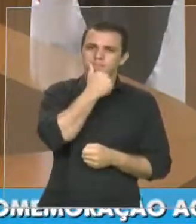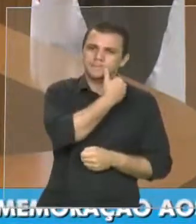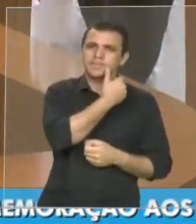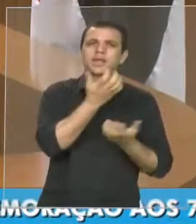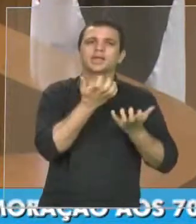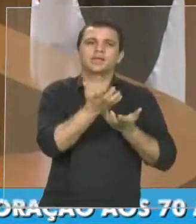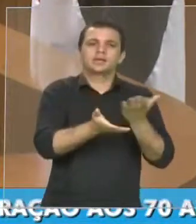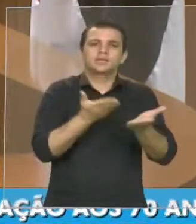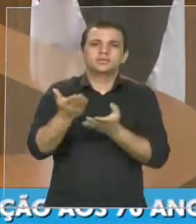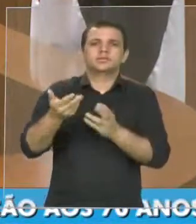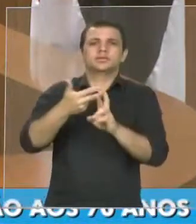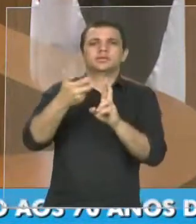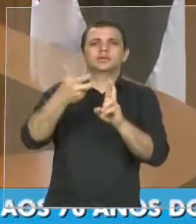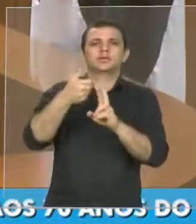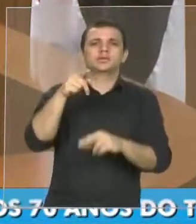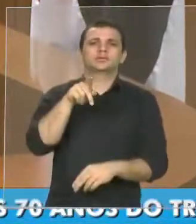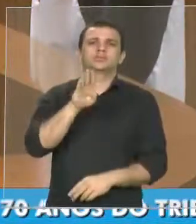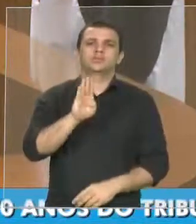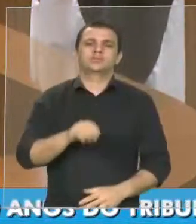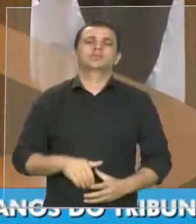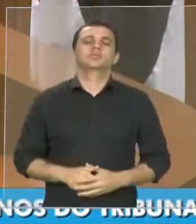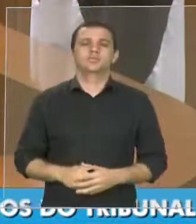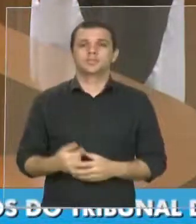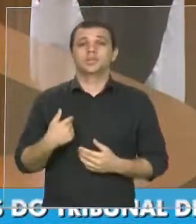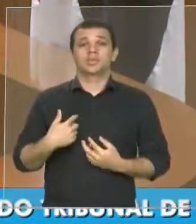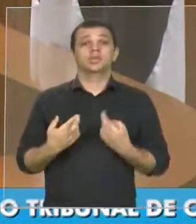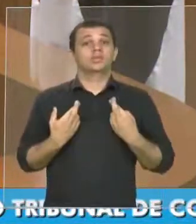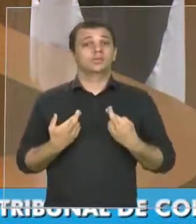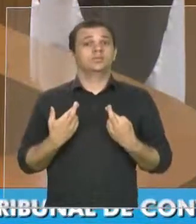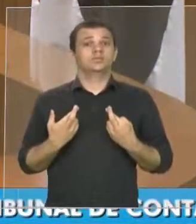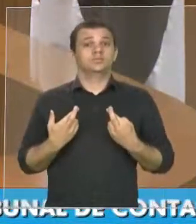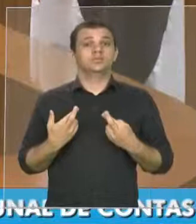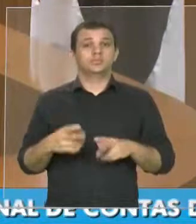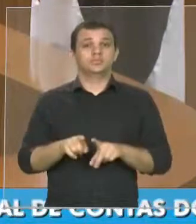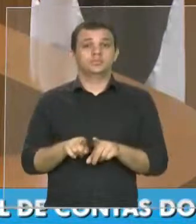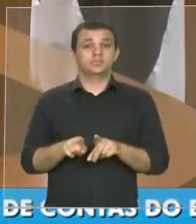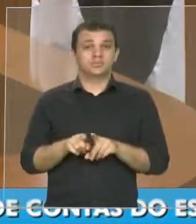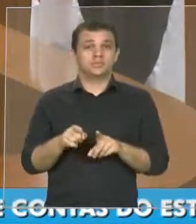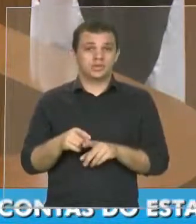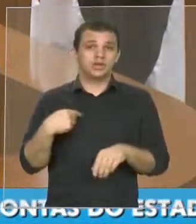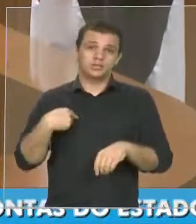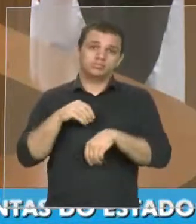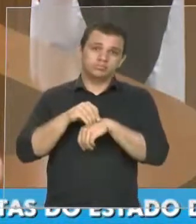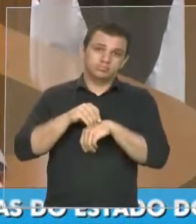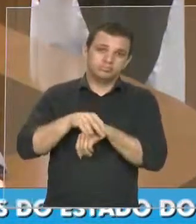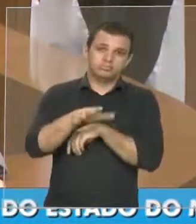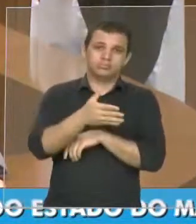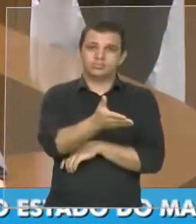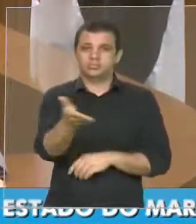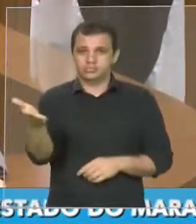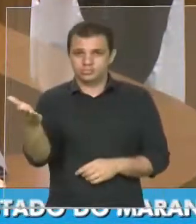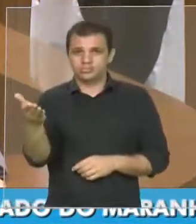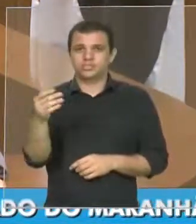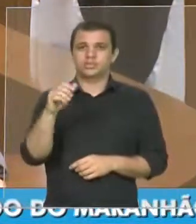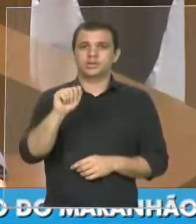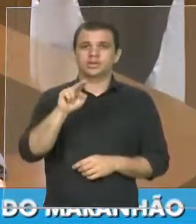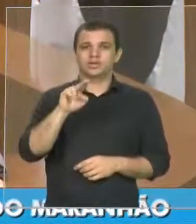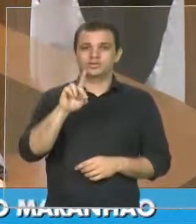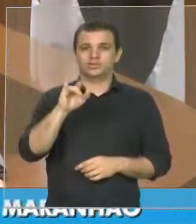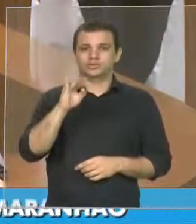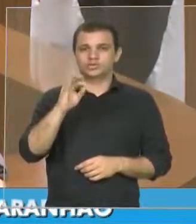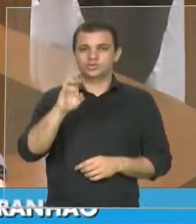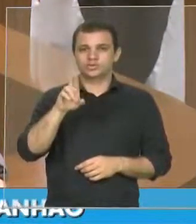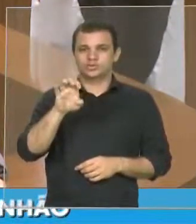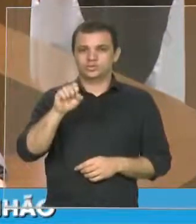recurso e do patrimônio públicos. Espero que, este é um recado meu para os colegas auditores do Tribunal de Contas, que